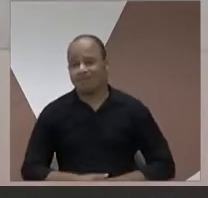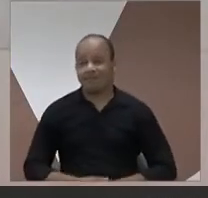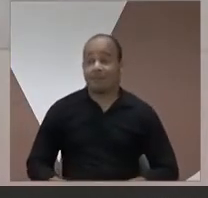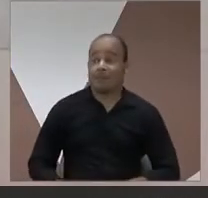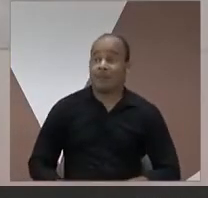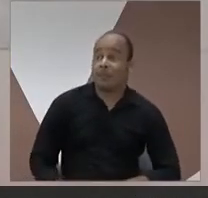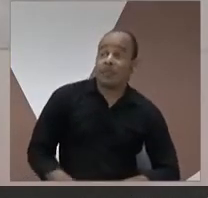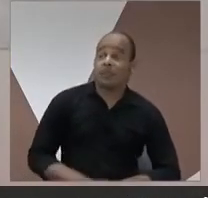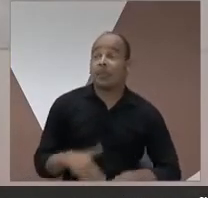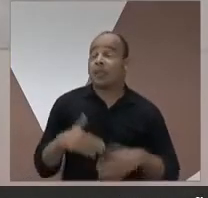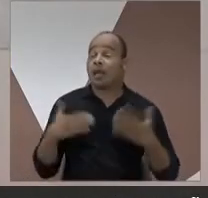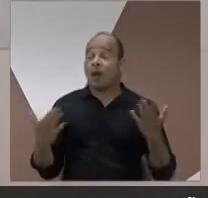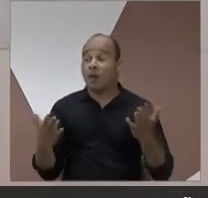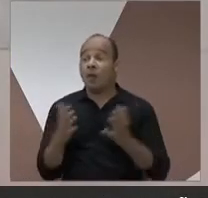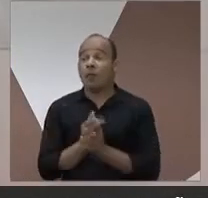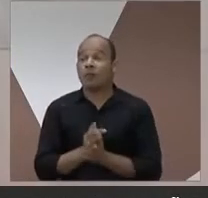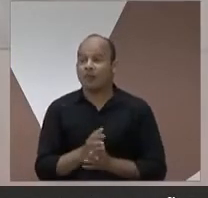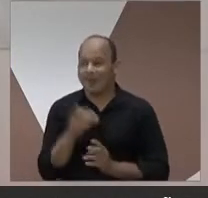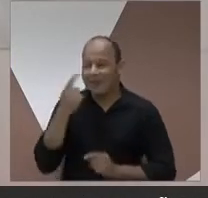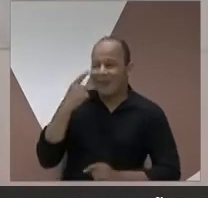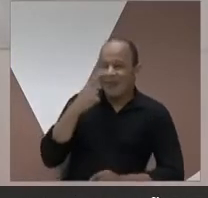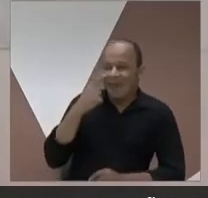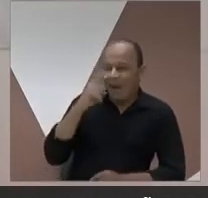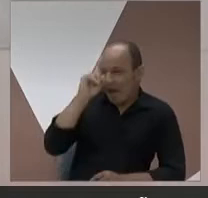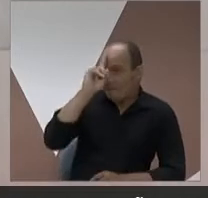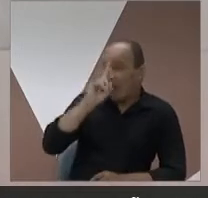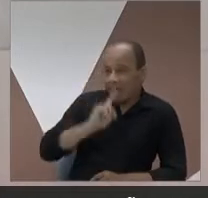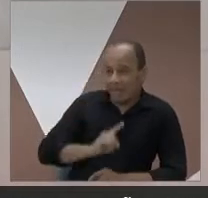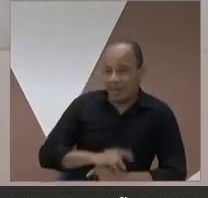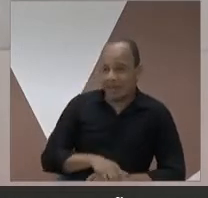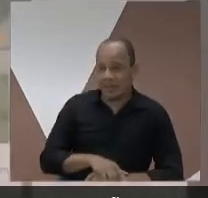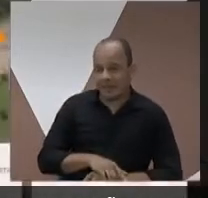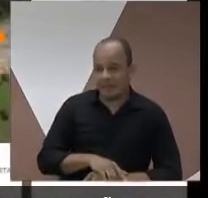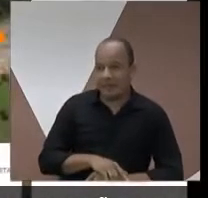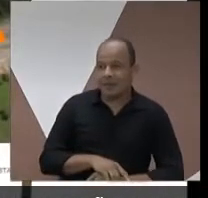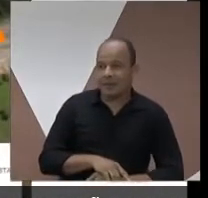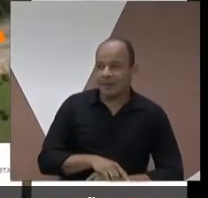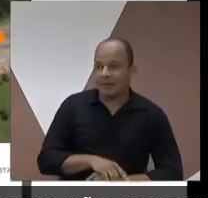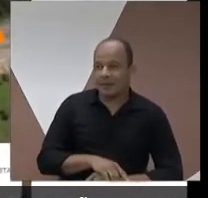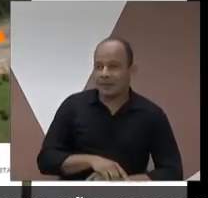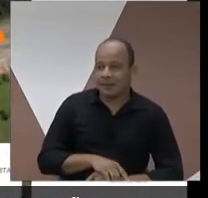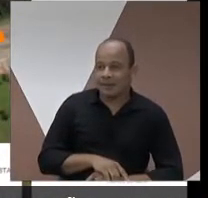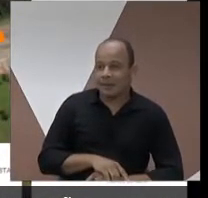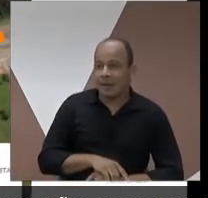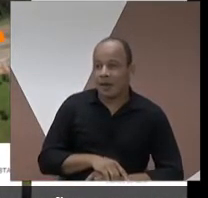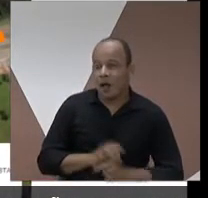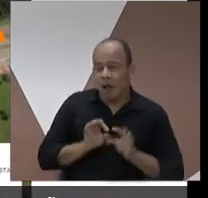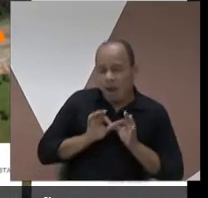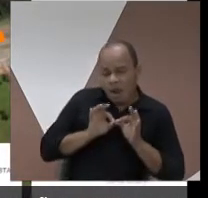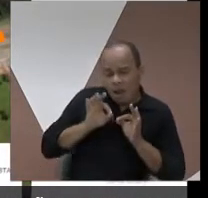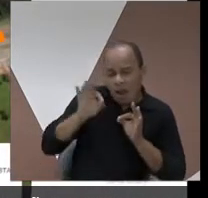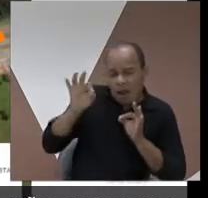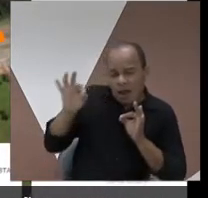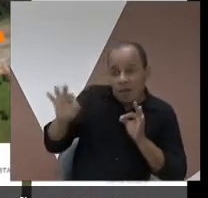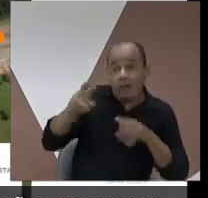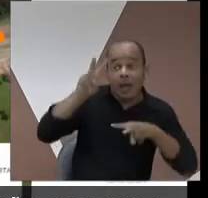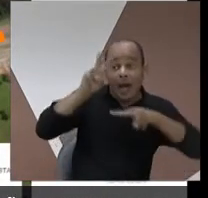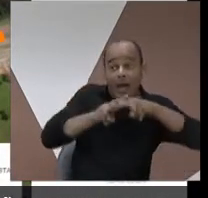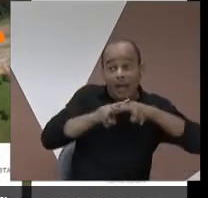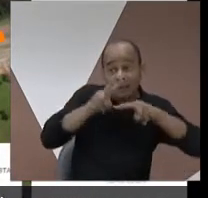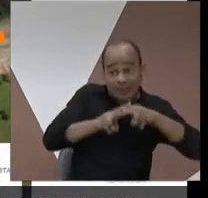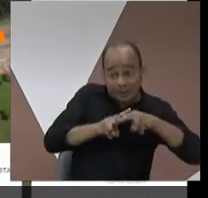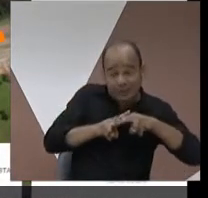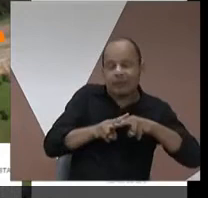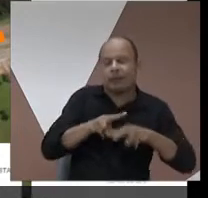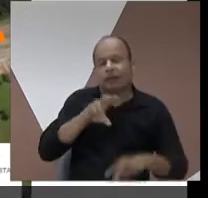Essa aí, aquela amarela, fica bem distante do Ceresp, né? Cadeia pública, que está em